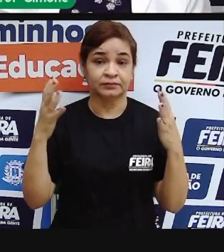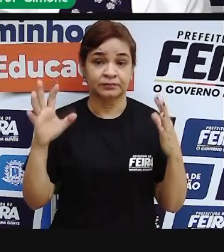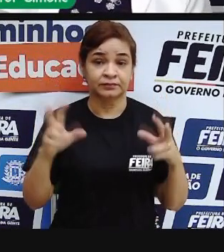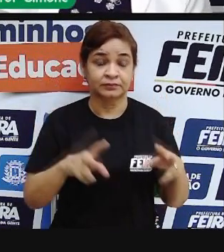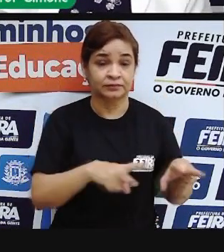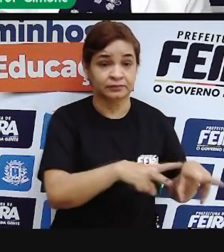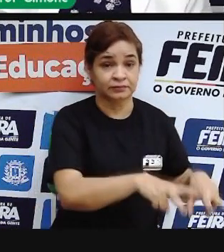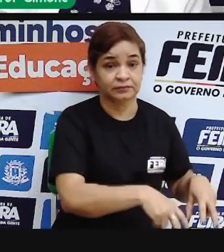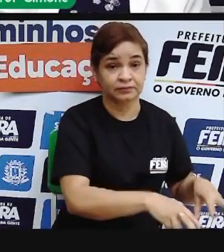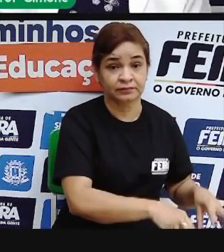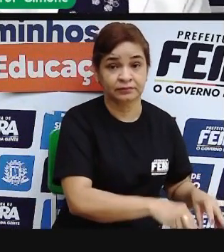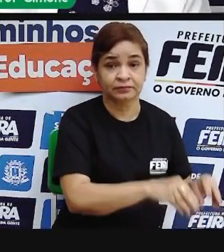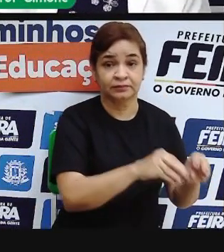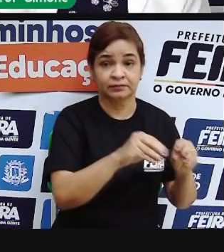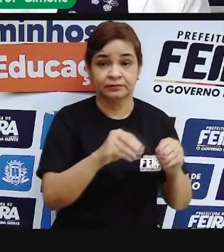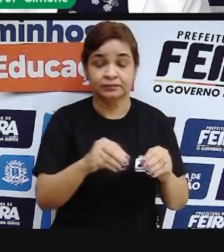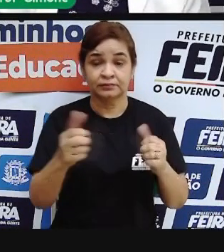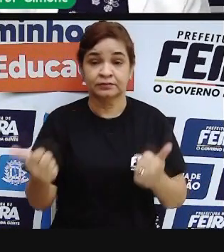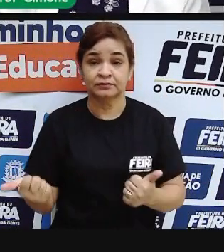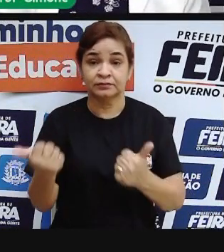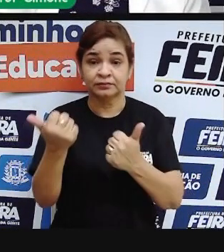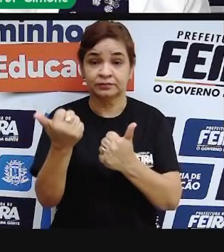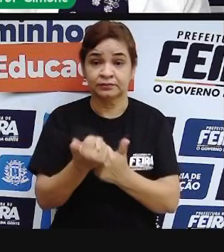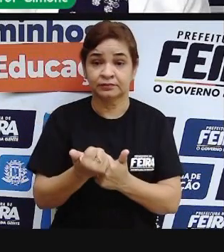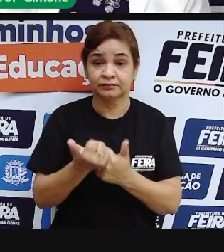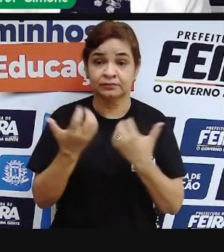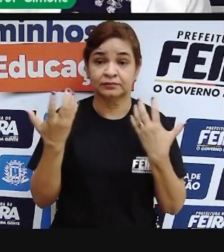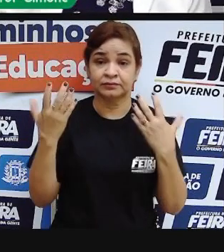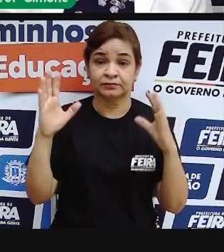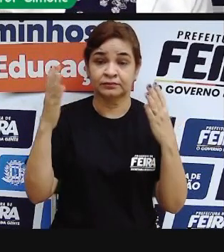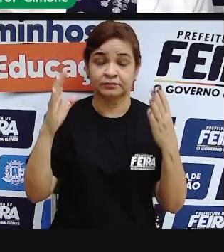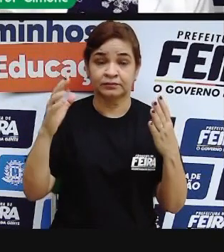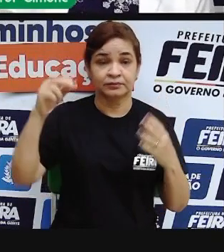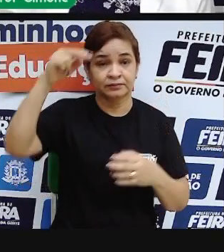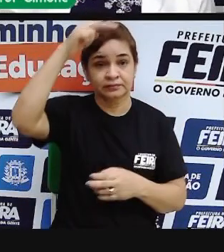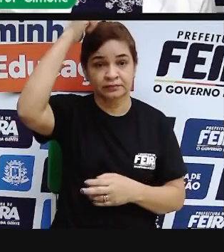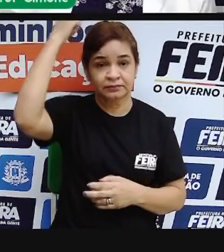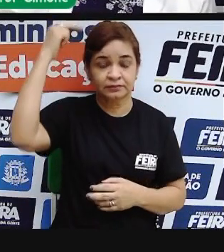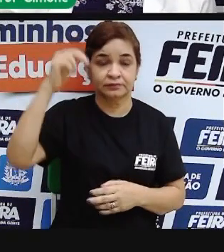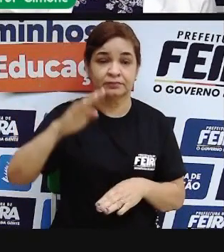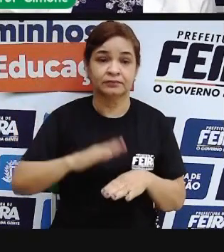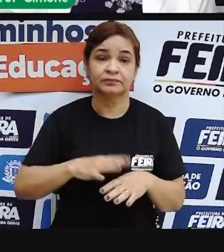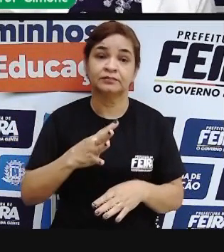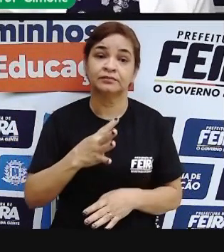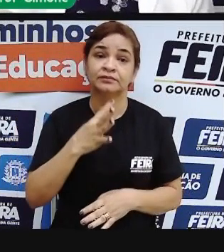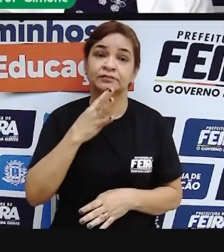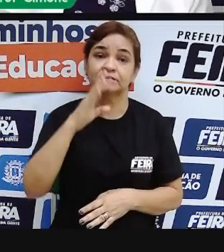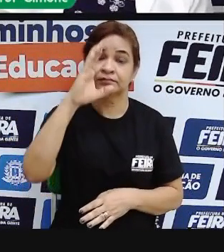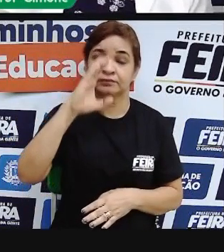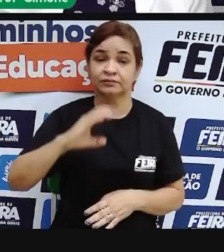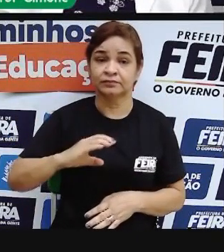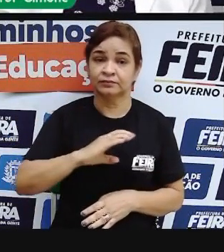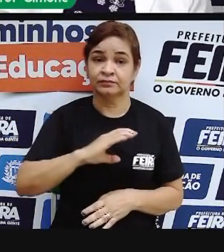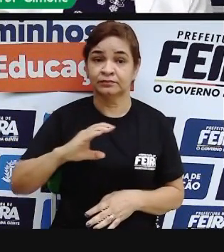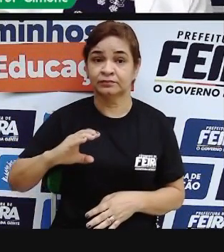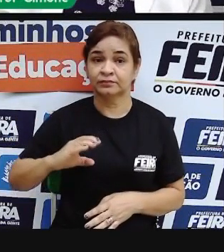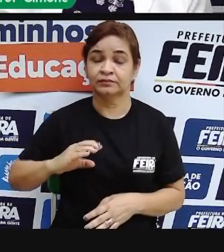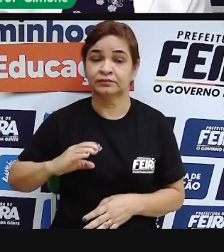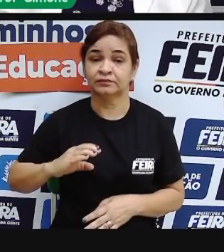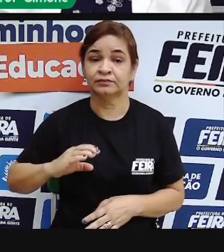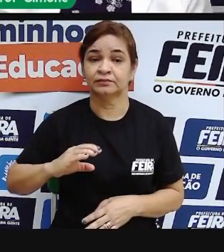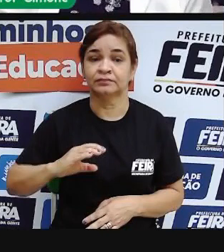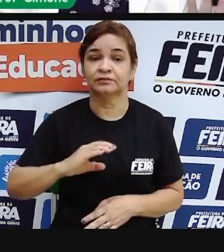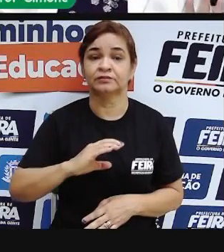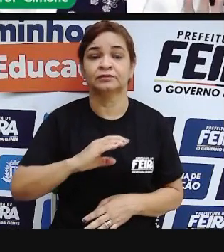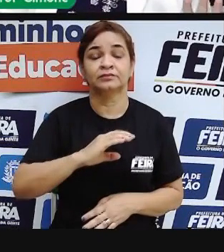colheita foram sendo substituídas pelas comemorações aos santos mais populares do catolicismo, Santo Antônio, São João e São